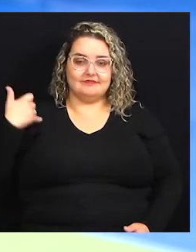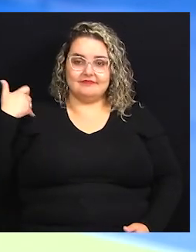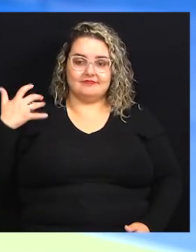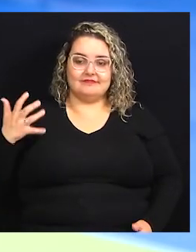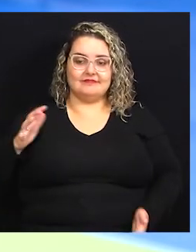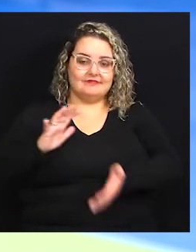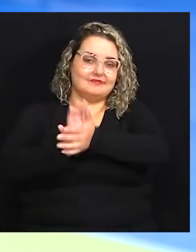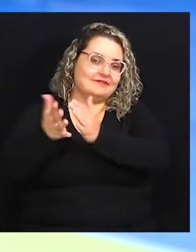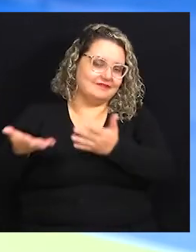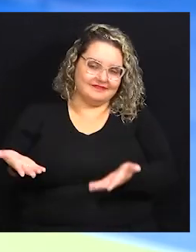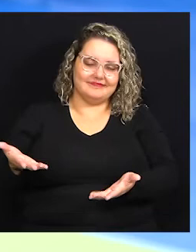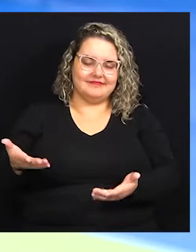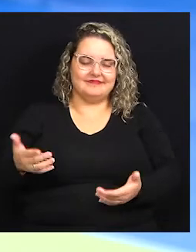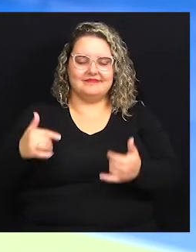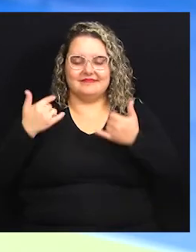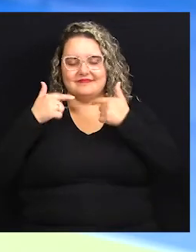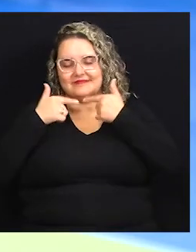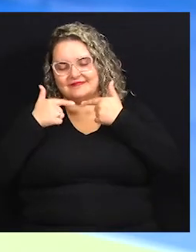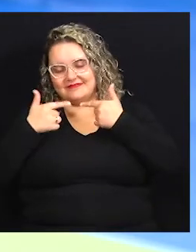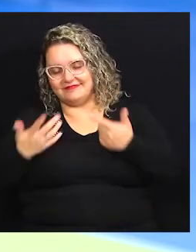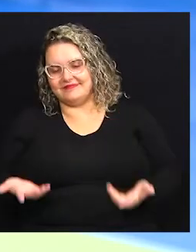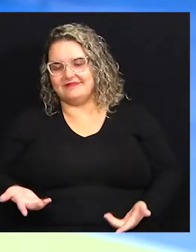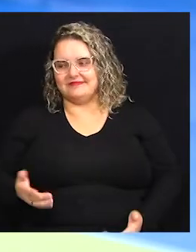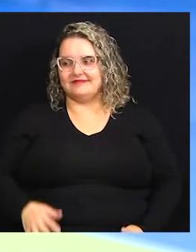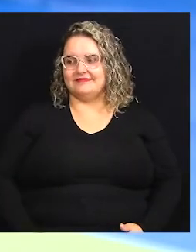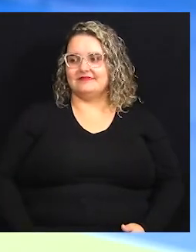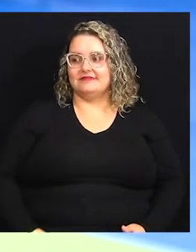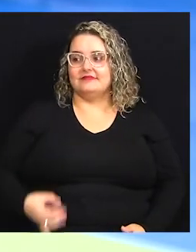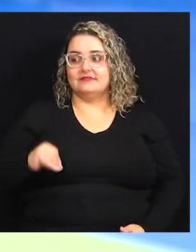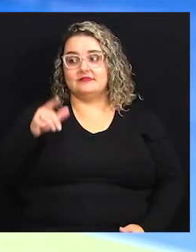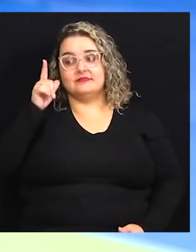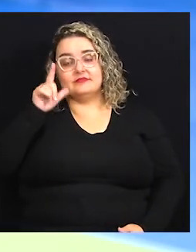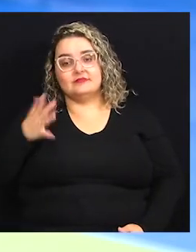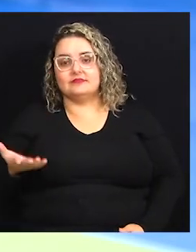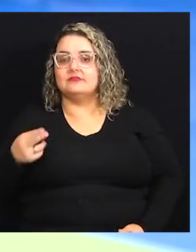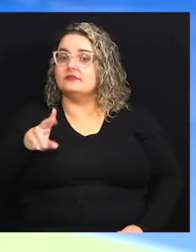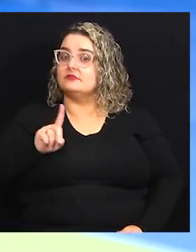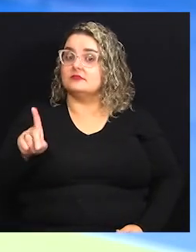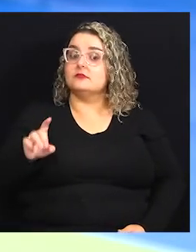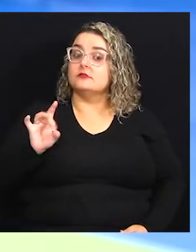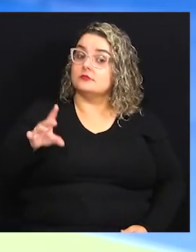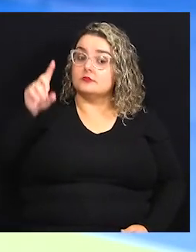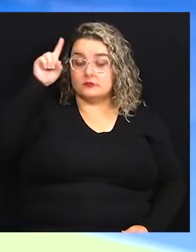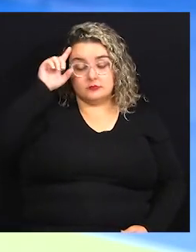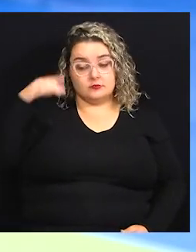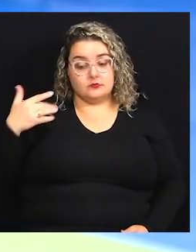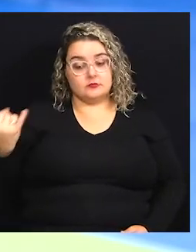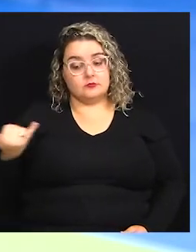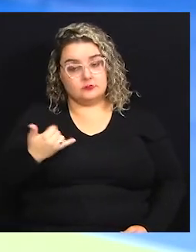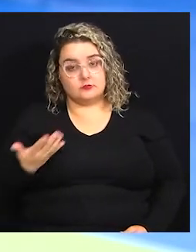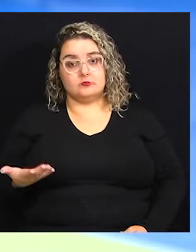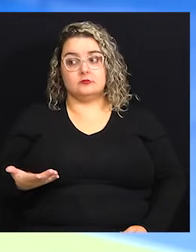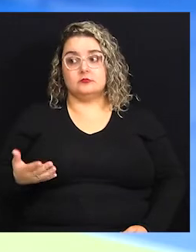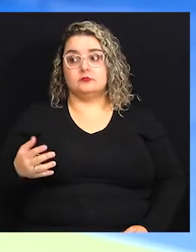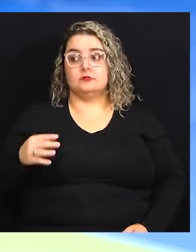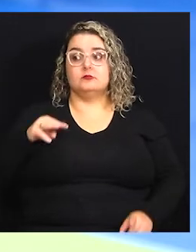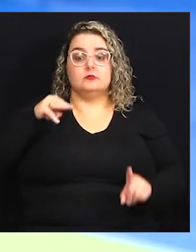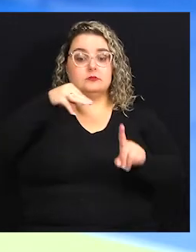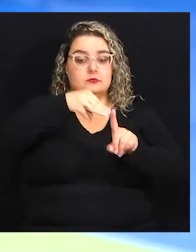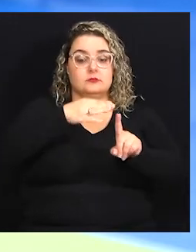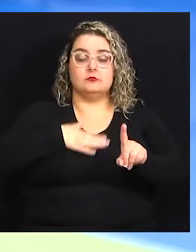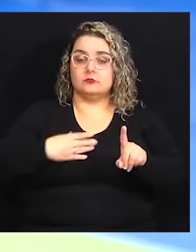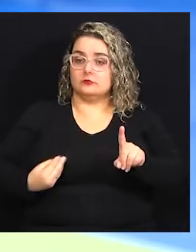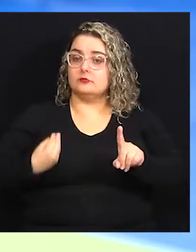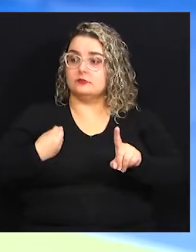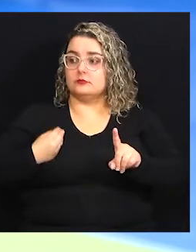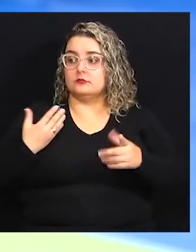Mas esse é da maneira que eu me vejo. Se eu vou conseguir ou não, só o dia a dia vai me dizer. Mas eu tenho que colocar metas na